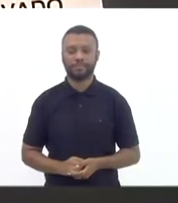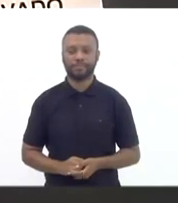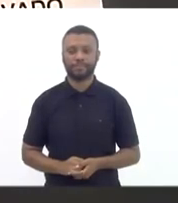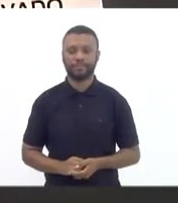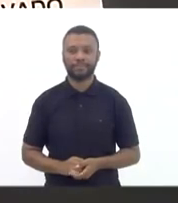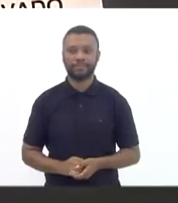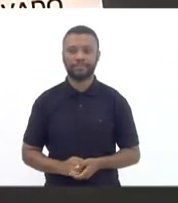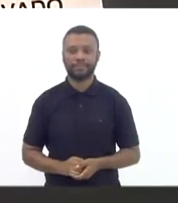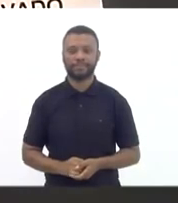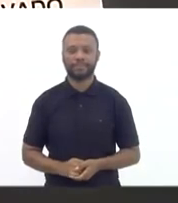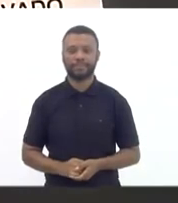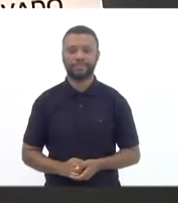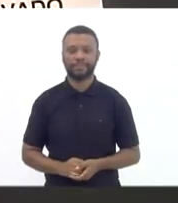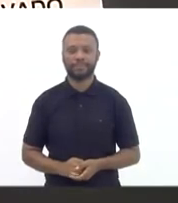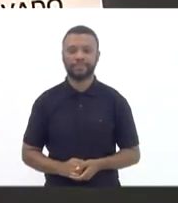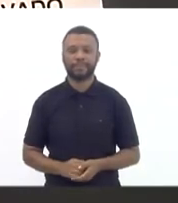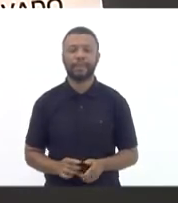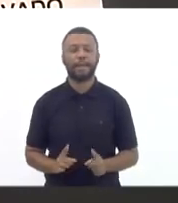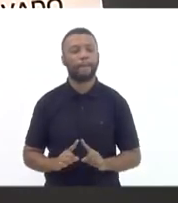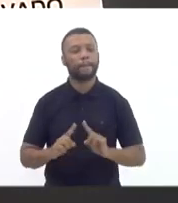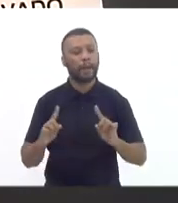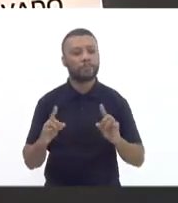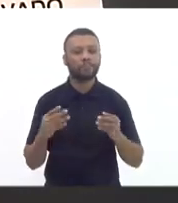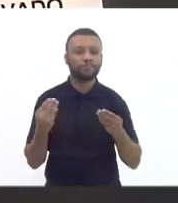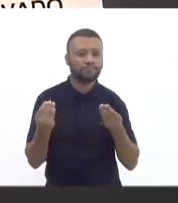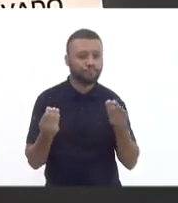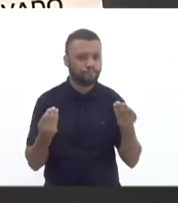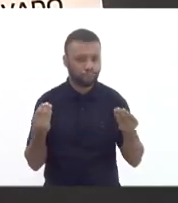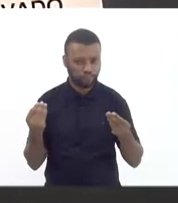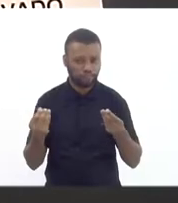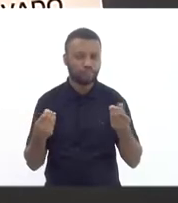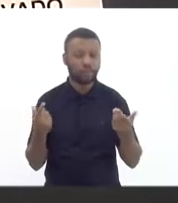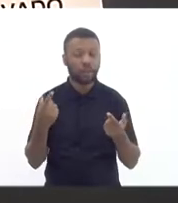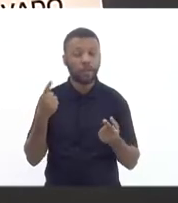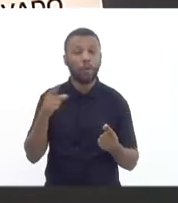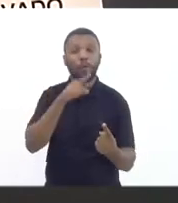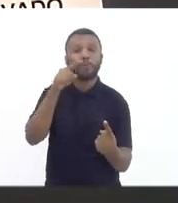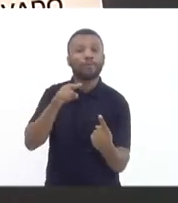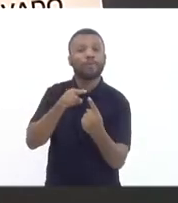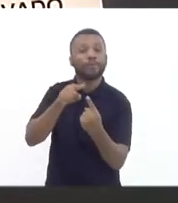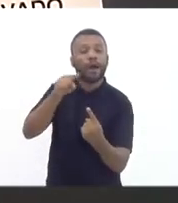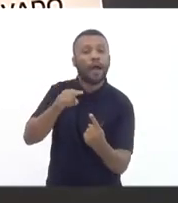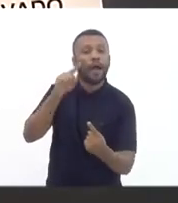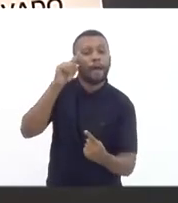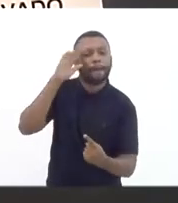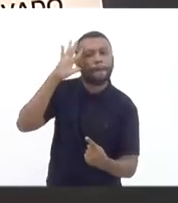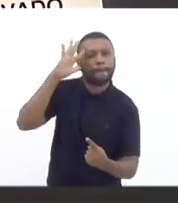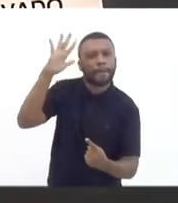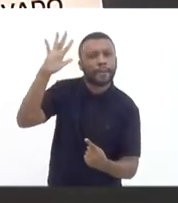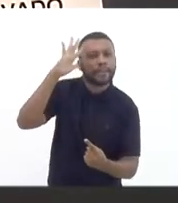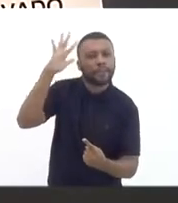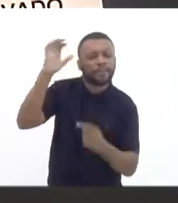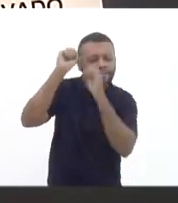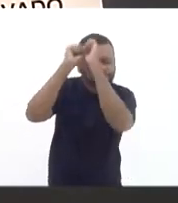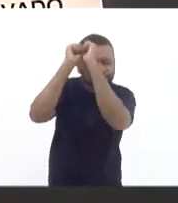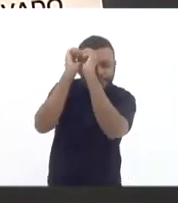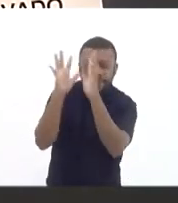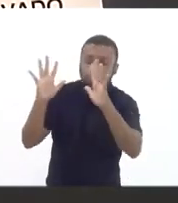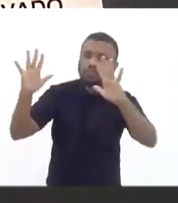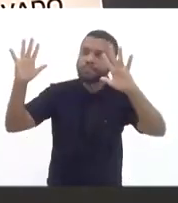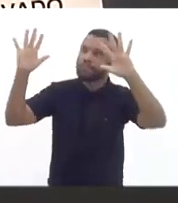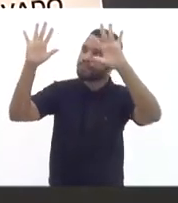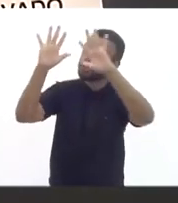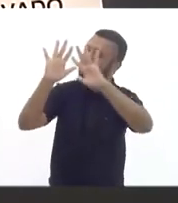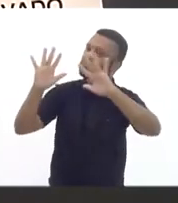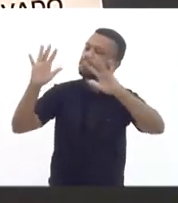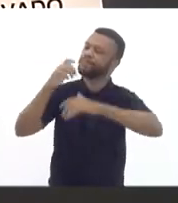nem sempre. Bom, mas de qualquer forma, a ideia é essa, o pensamento já está no ar. Basta colocar